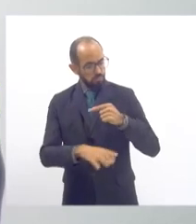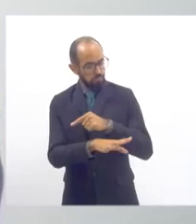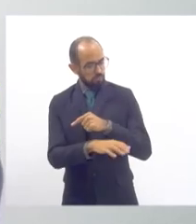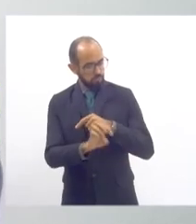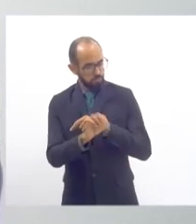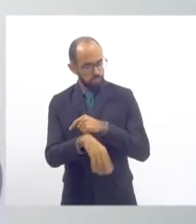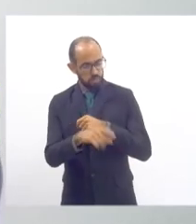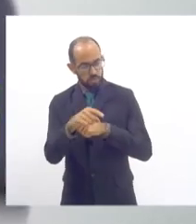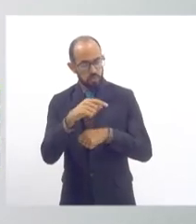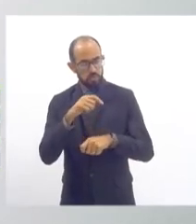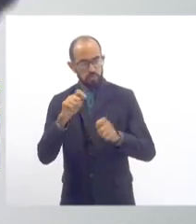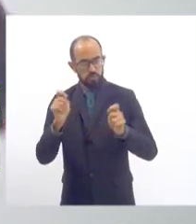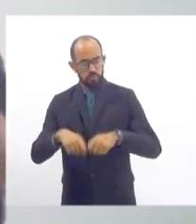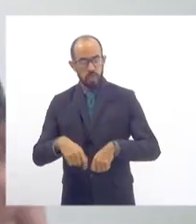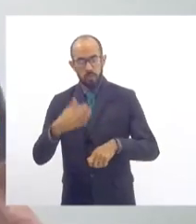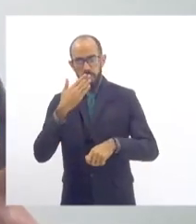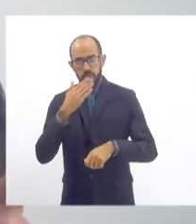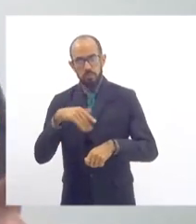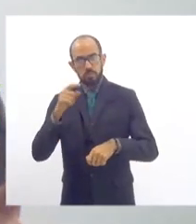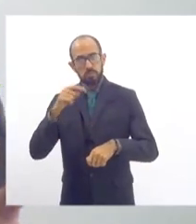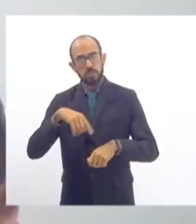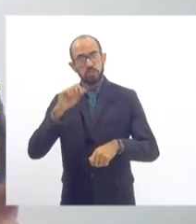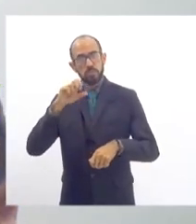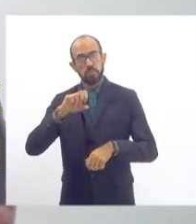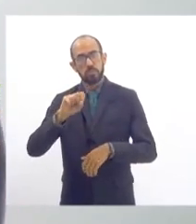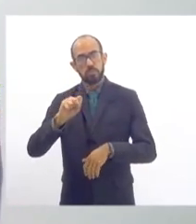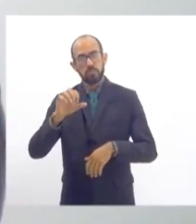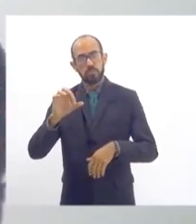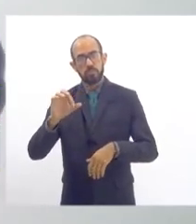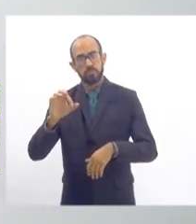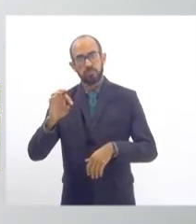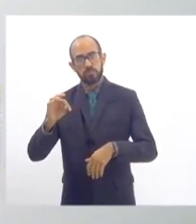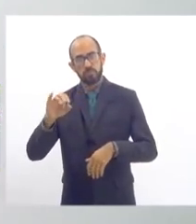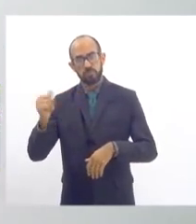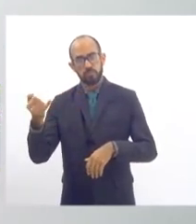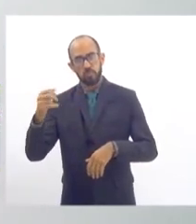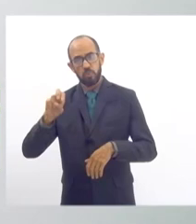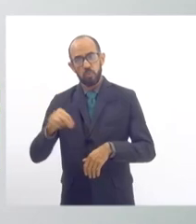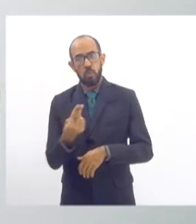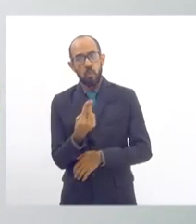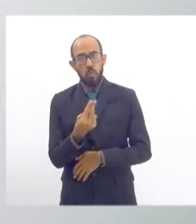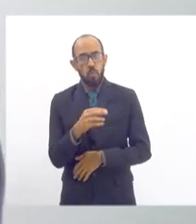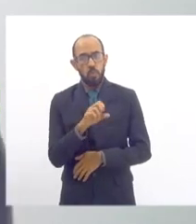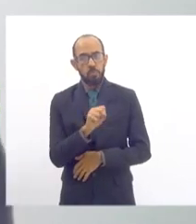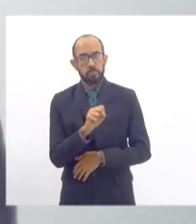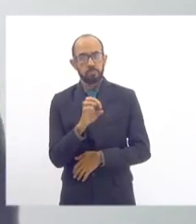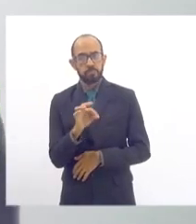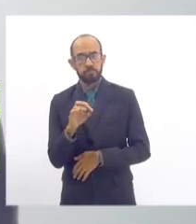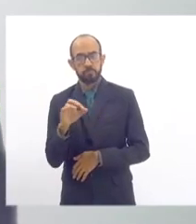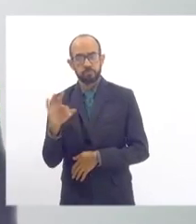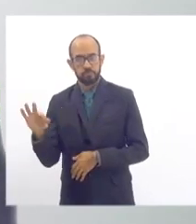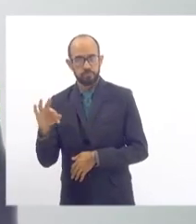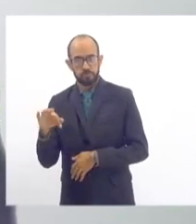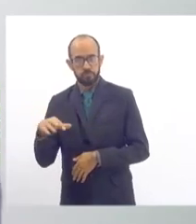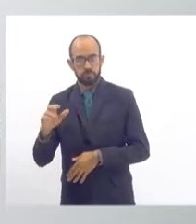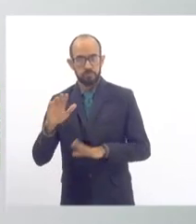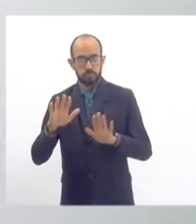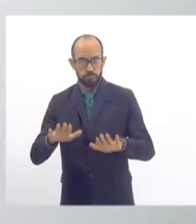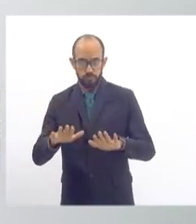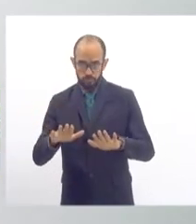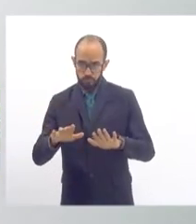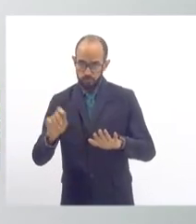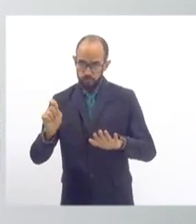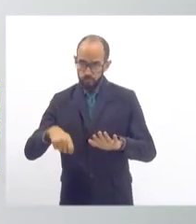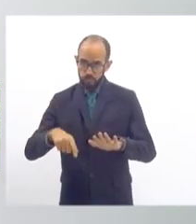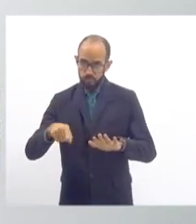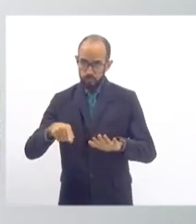recurso. Você pode subir com o recurso para o STJ, para o STF. O que eu não posso é ter uma paralisação, ainda que no